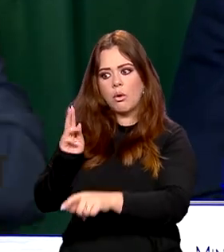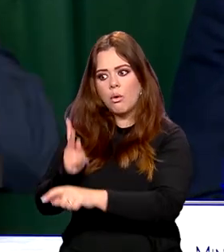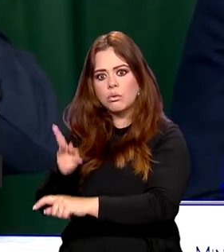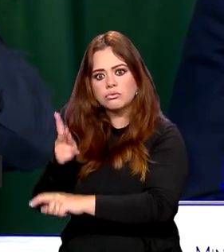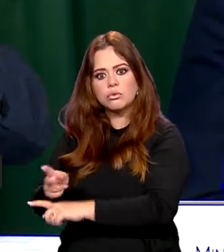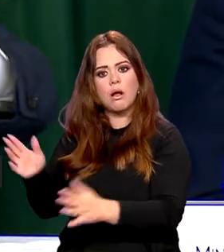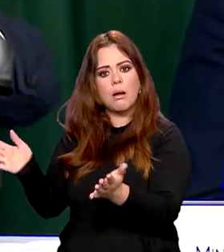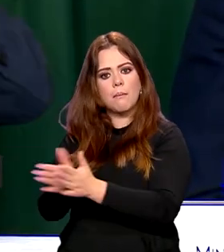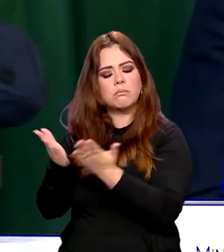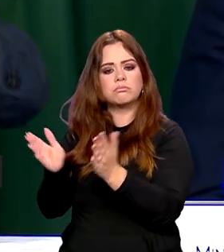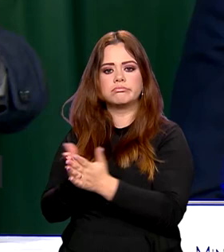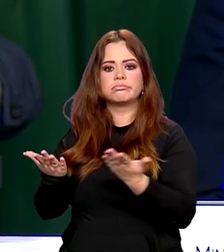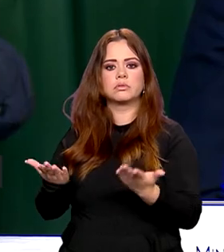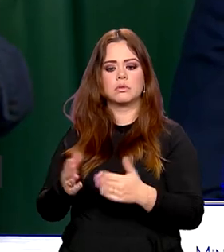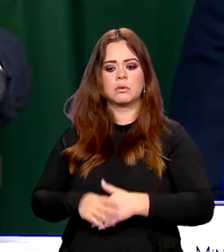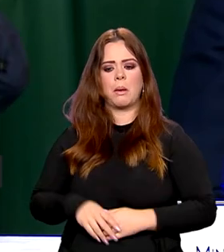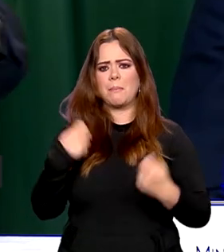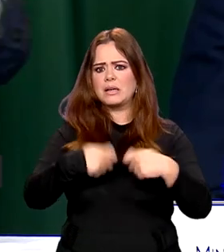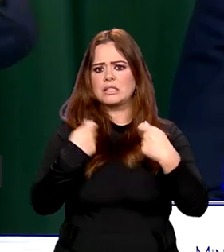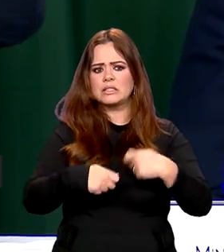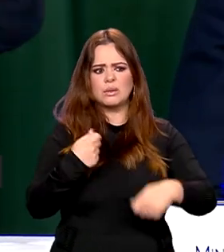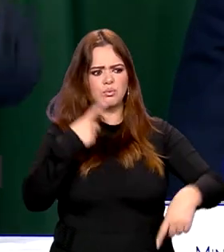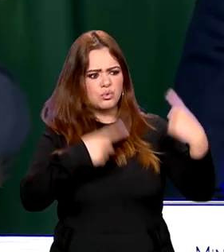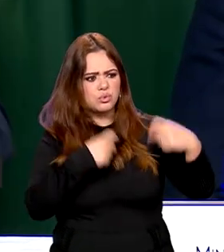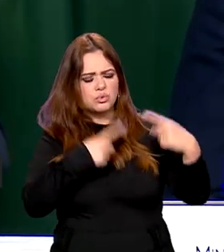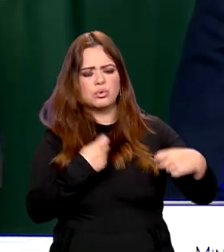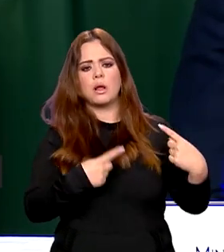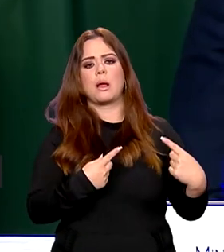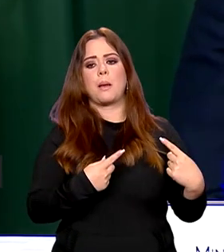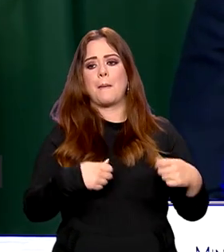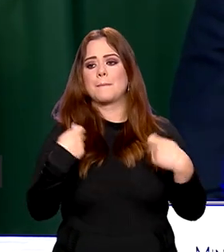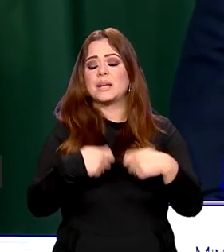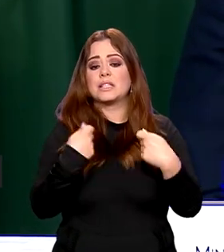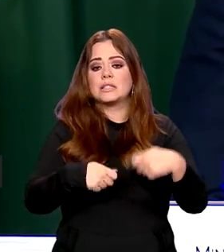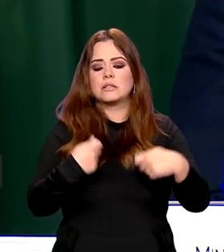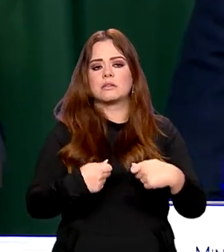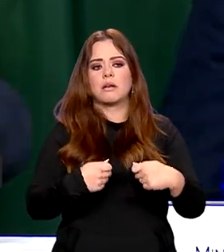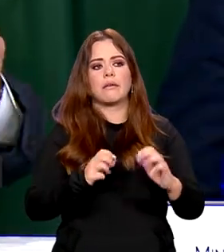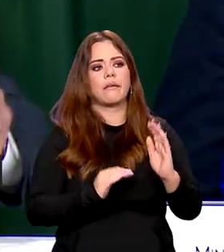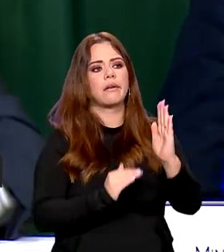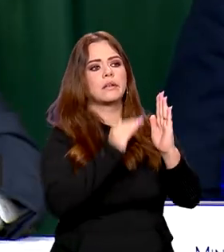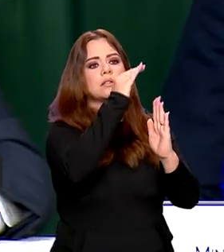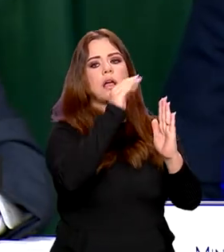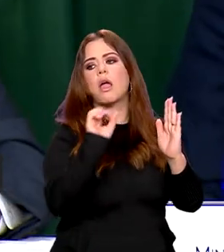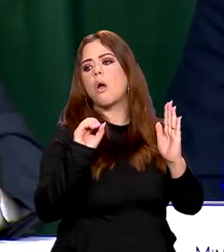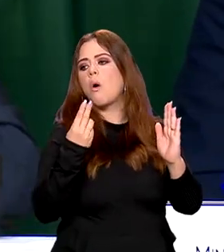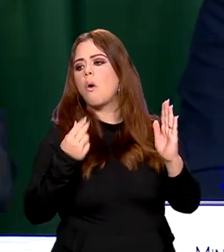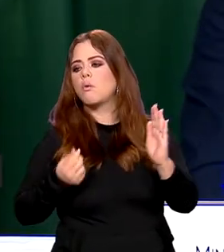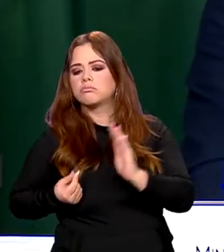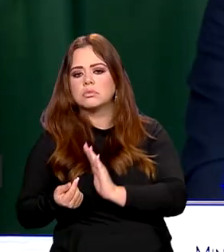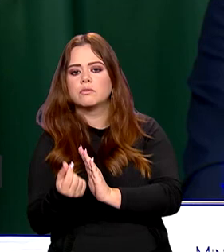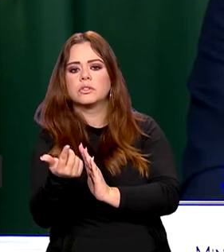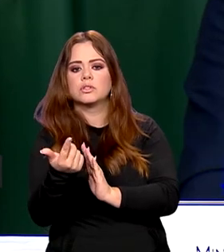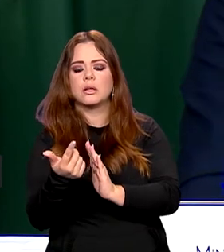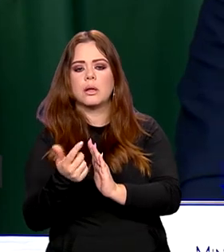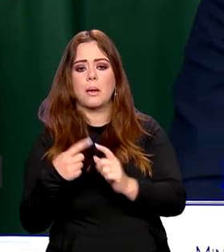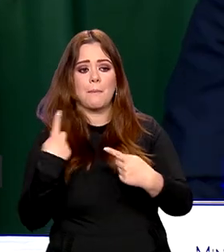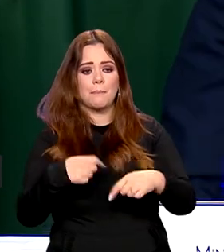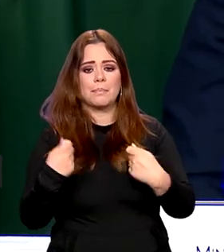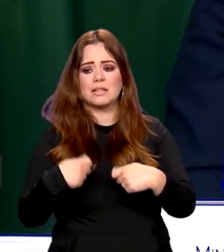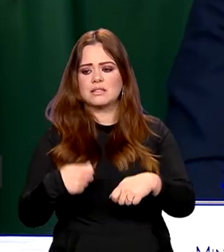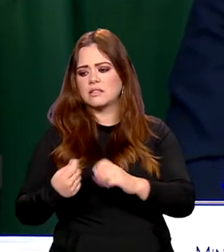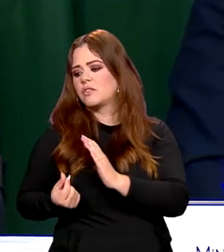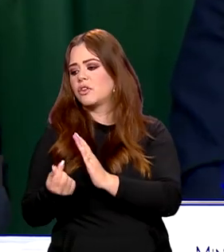geração que a gente discutiu o tempo inteiro. Primeiro tem que crescer ou tem que investir? Tem que investir para crescer ou tem que crescer para